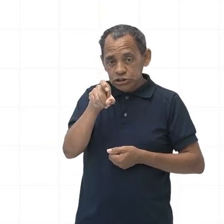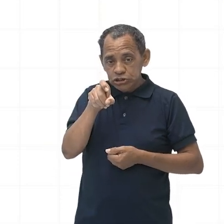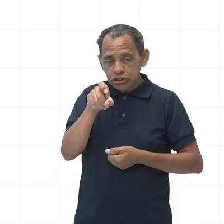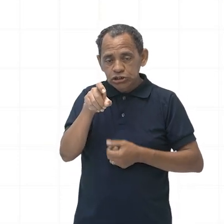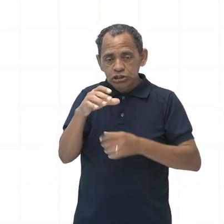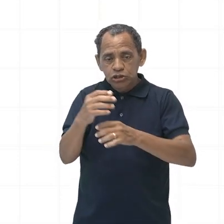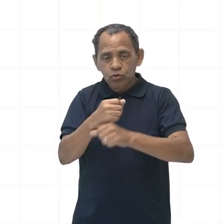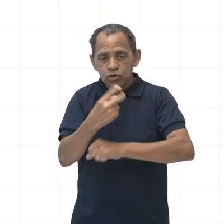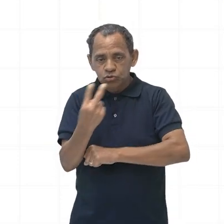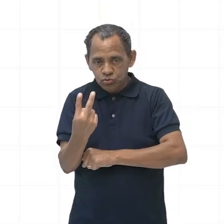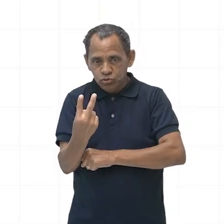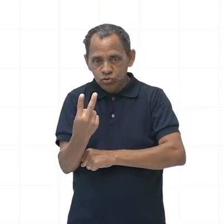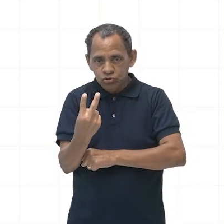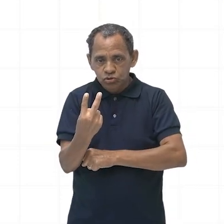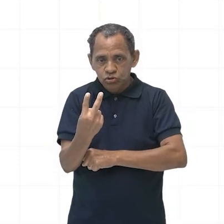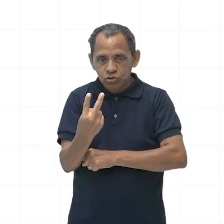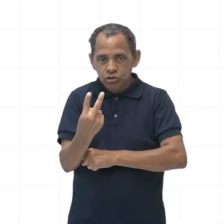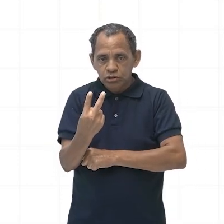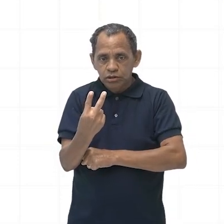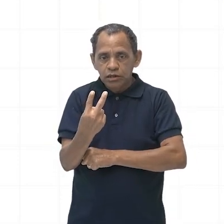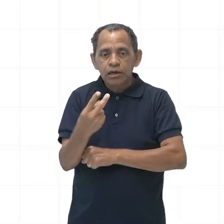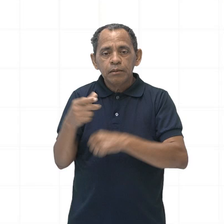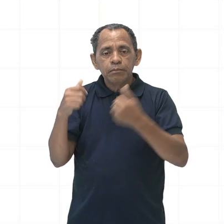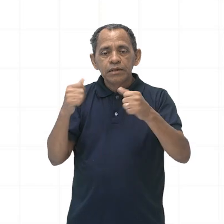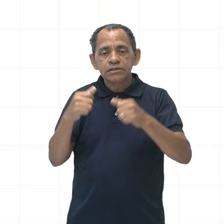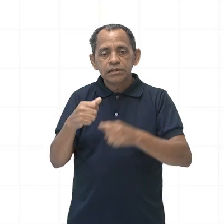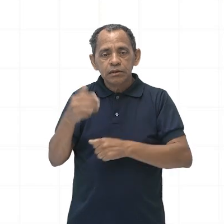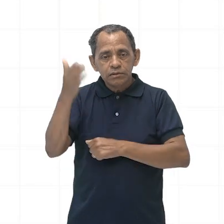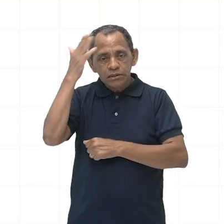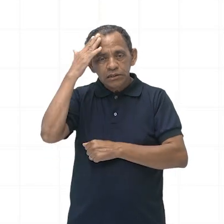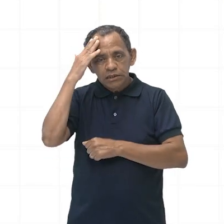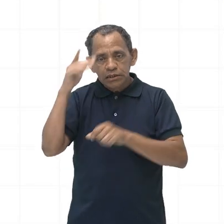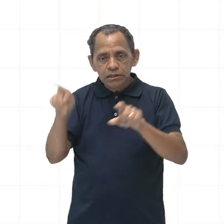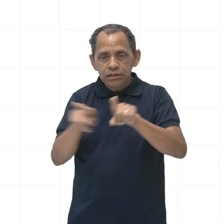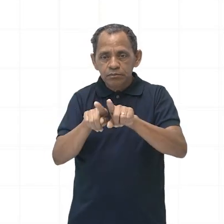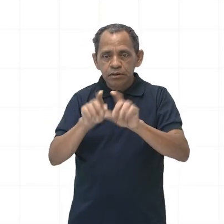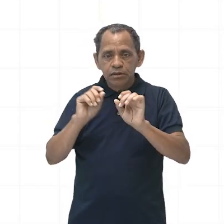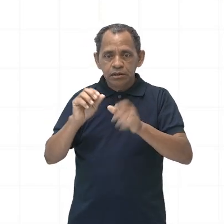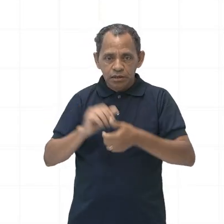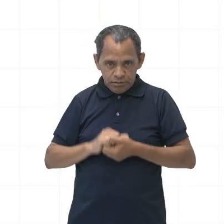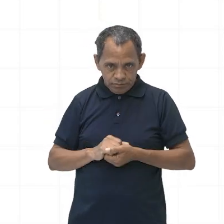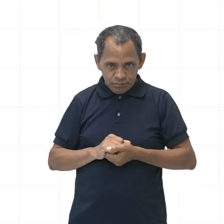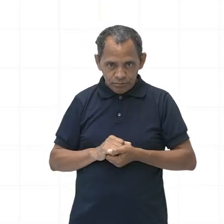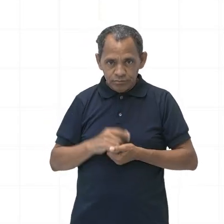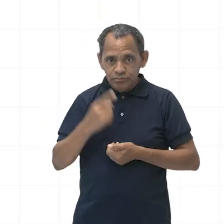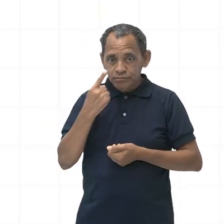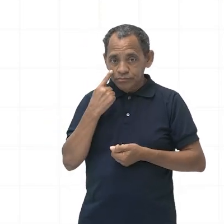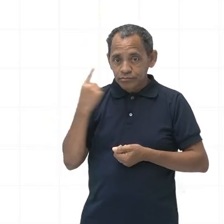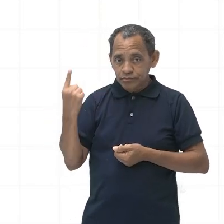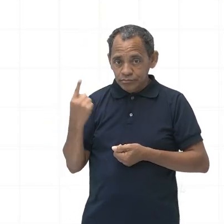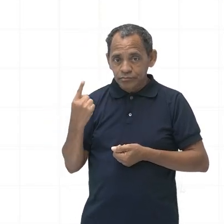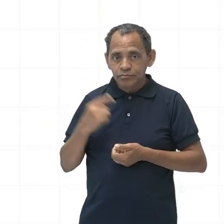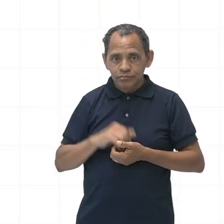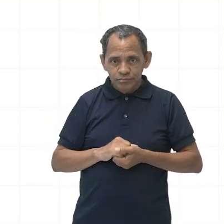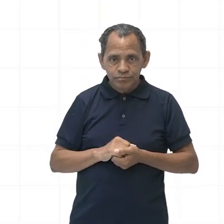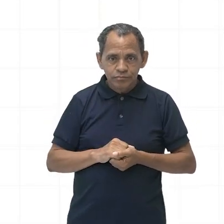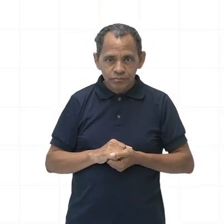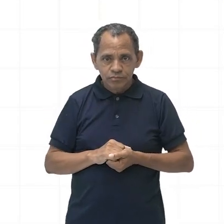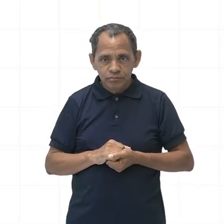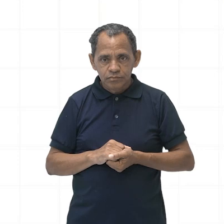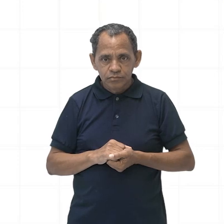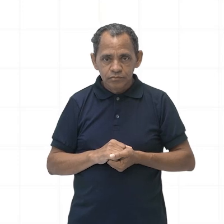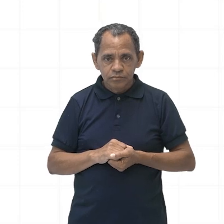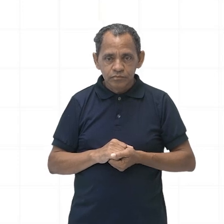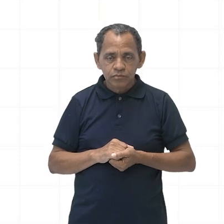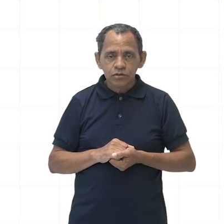igual a 2, logo, o meu ponto C também estaria aqui junto com o ponto A. Tá bom? E